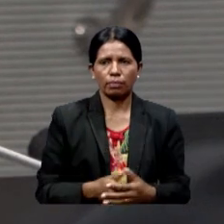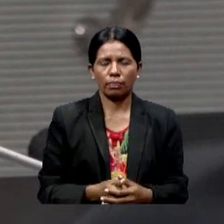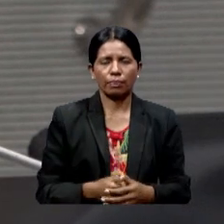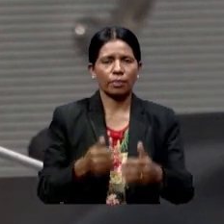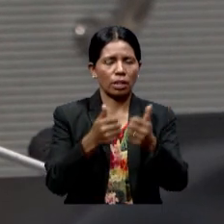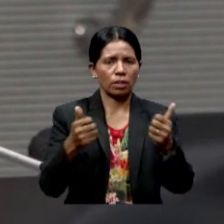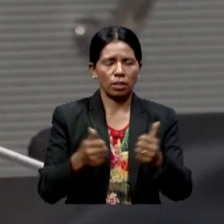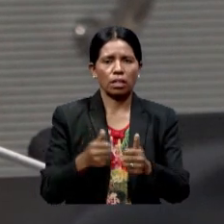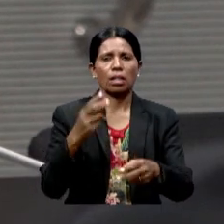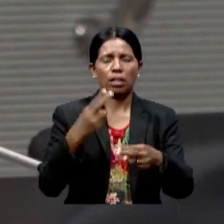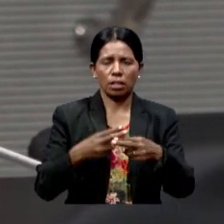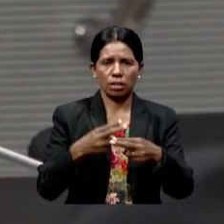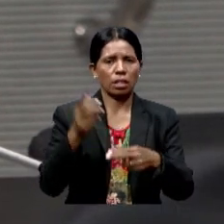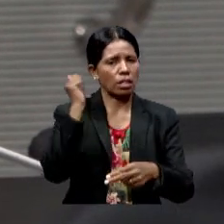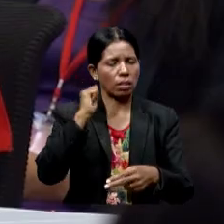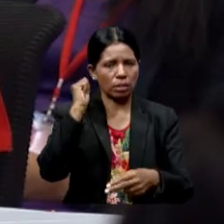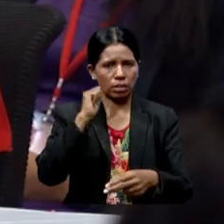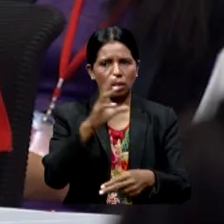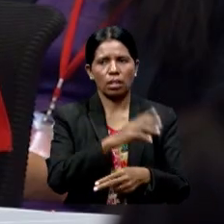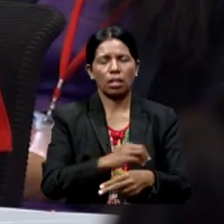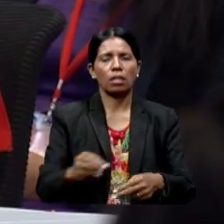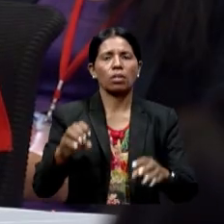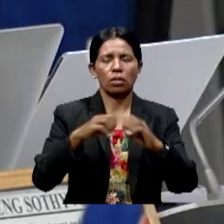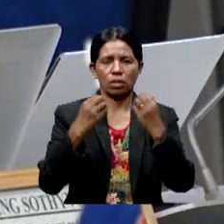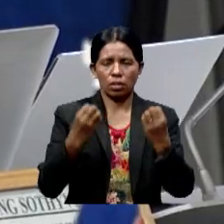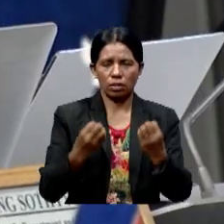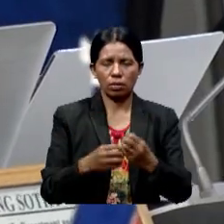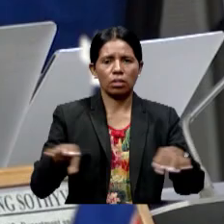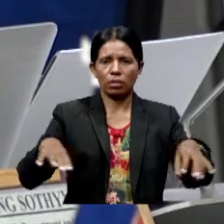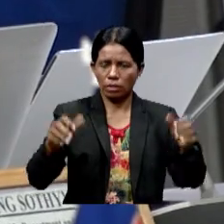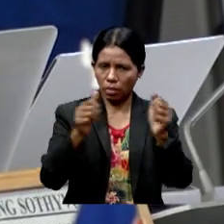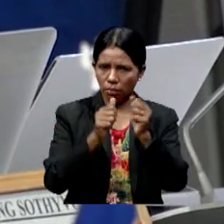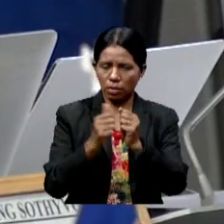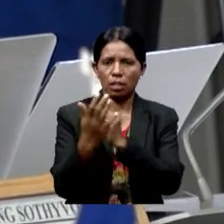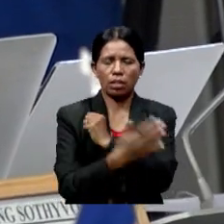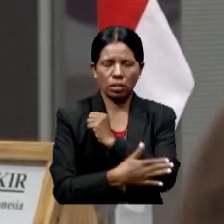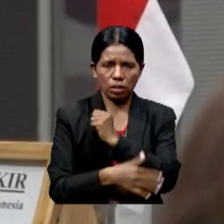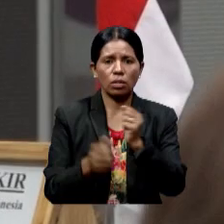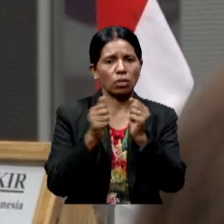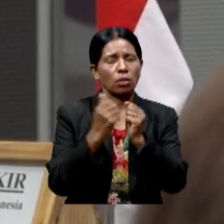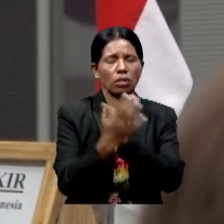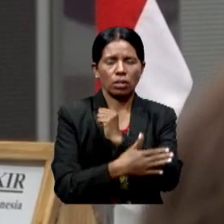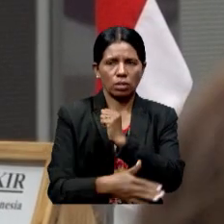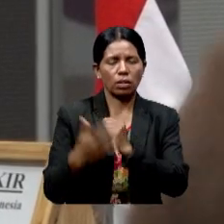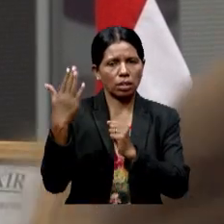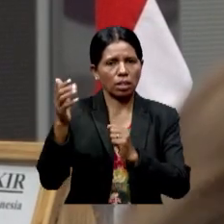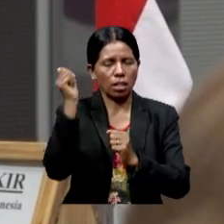Associação ba Nação Ásia Sudeste ASEAN, uma organização e serviço remoto entre nação, ronação e a Ásia